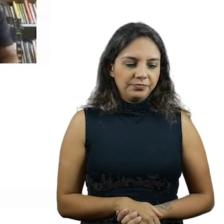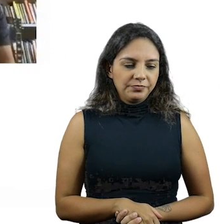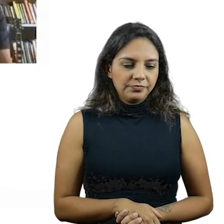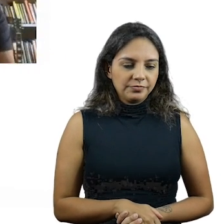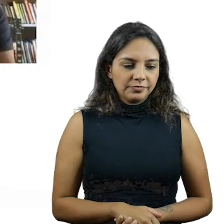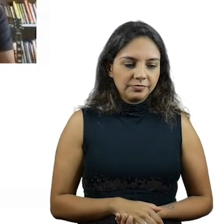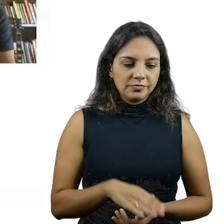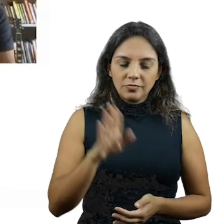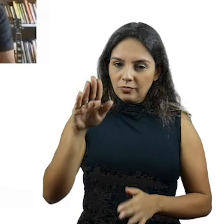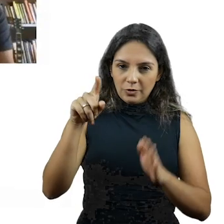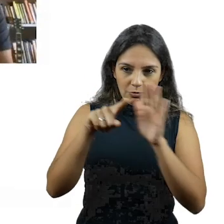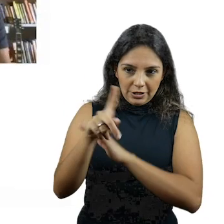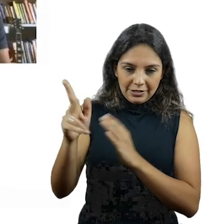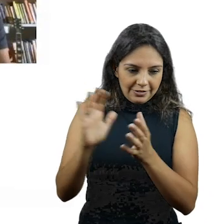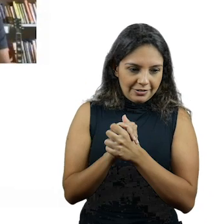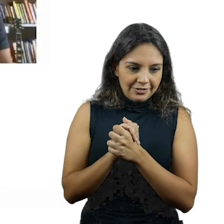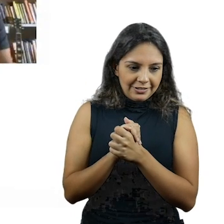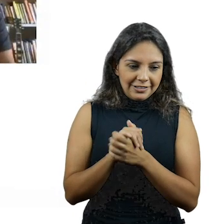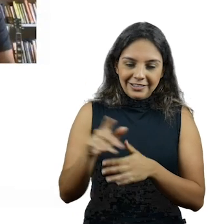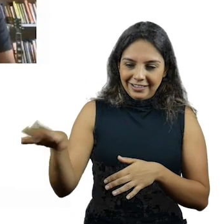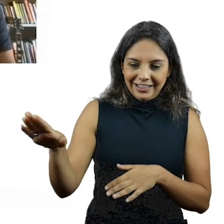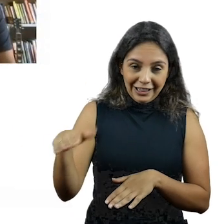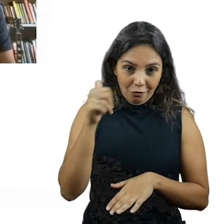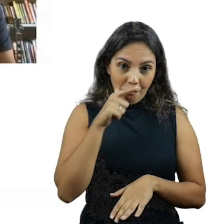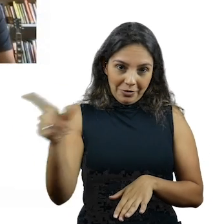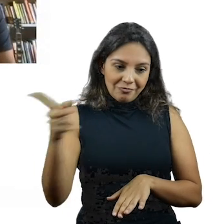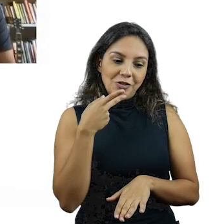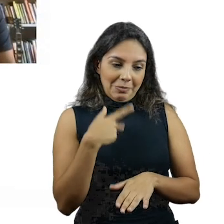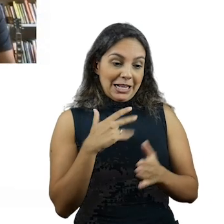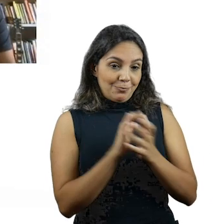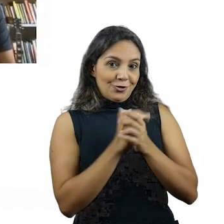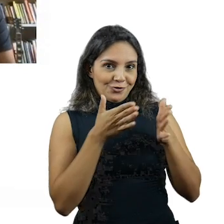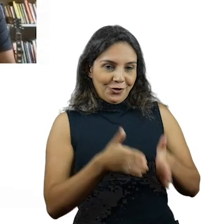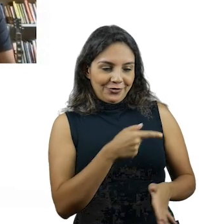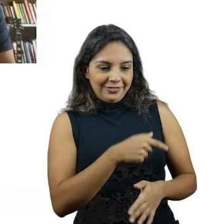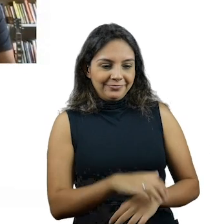chegou aí? Tá olhando por lá? Malu chegou aí, ele tá perguntando.